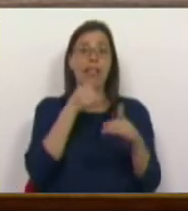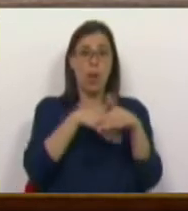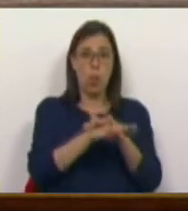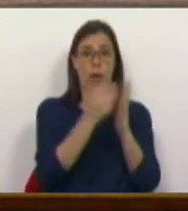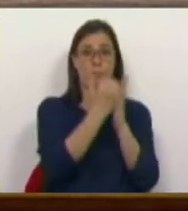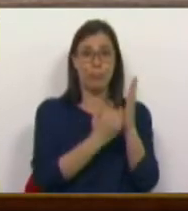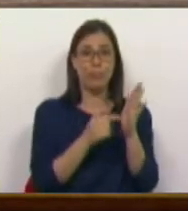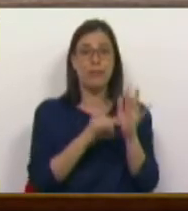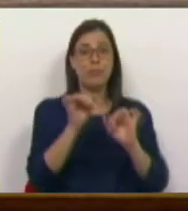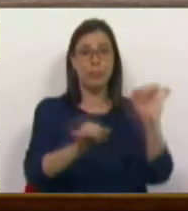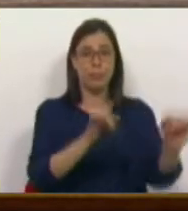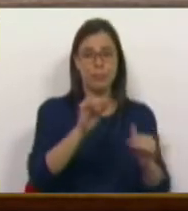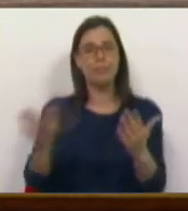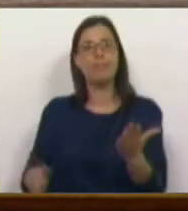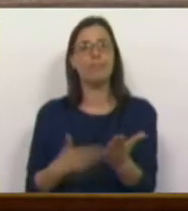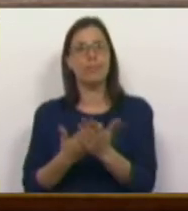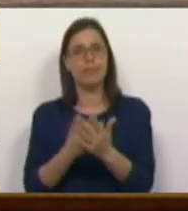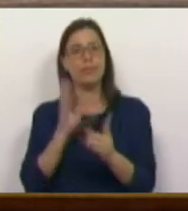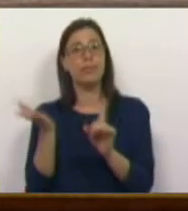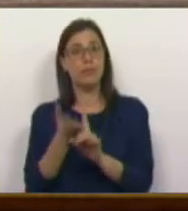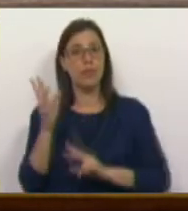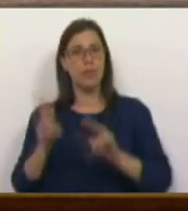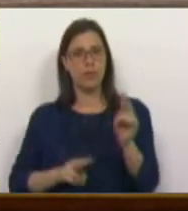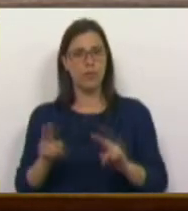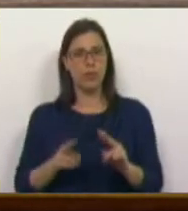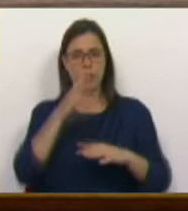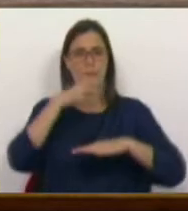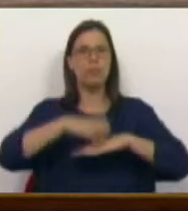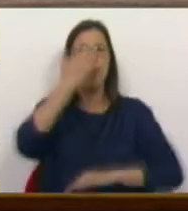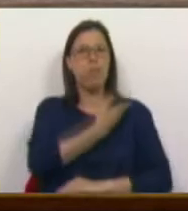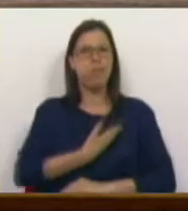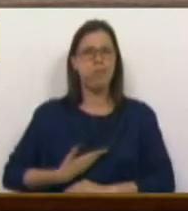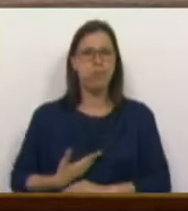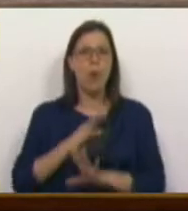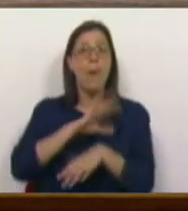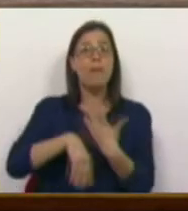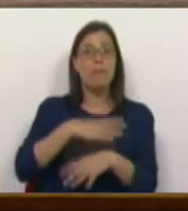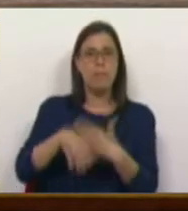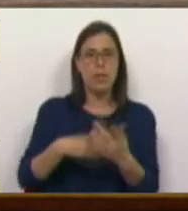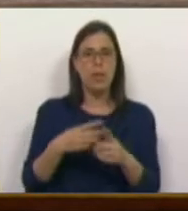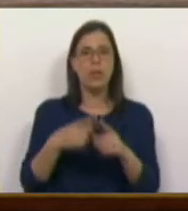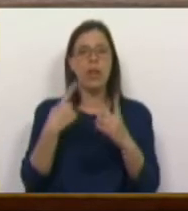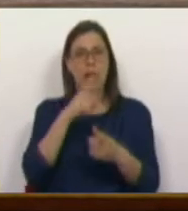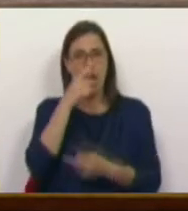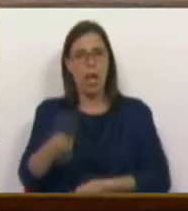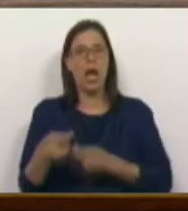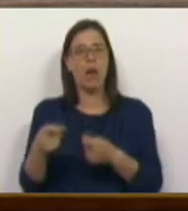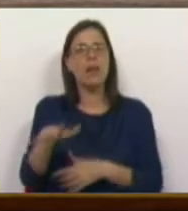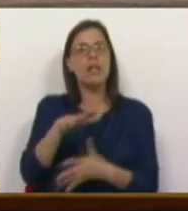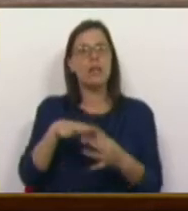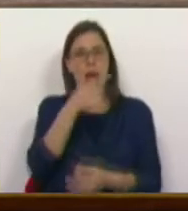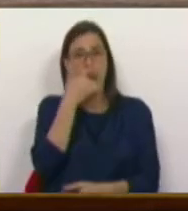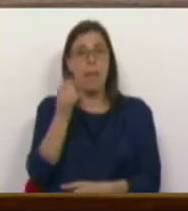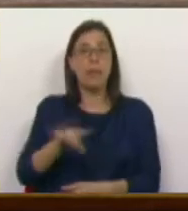que apresentamos, é proposta a penalização fiscal dos prédios rústicos ou mixtos com aptidão agrícola em situação